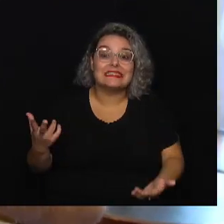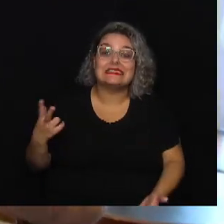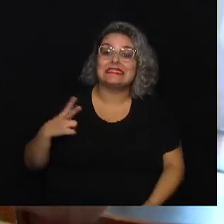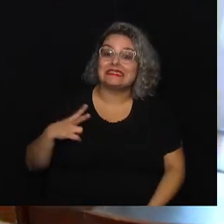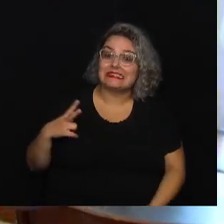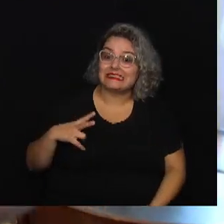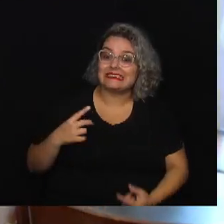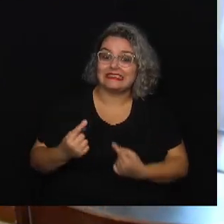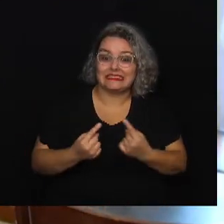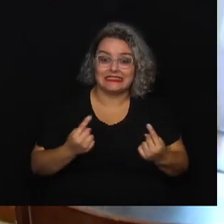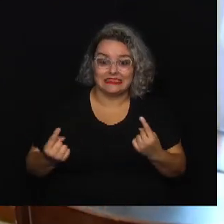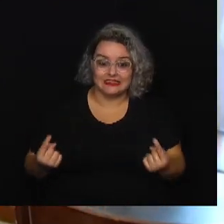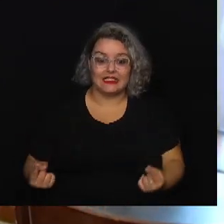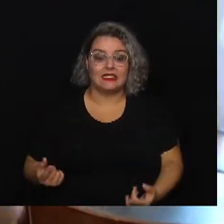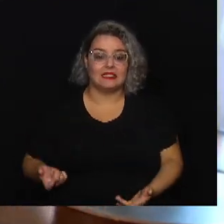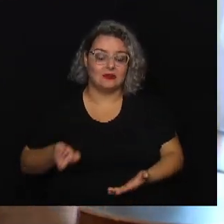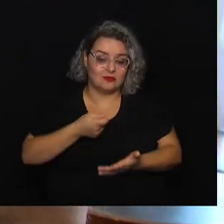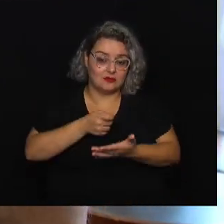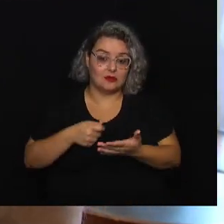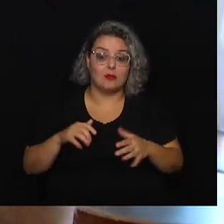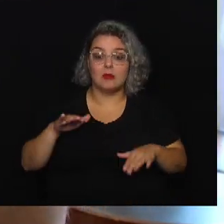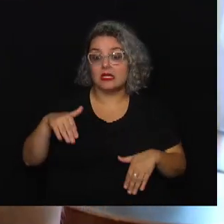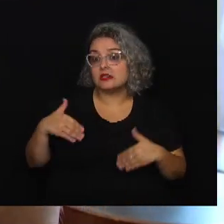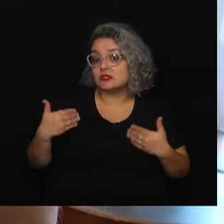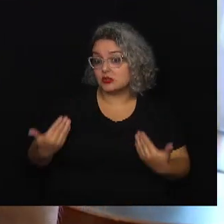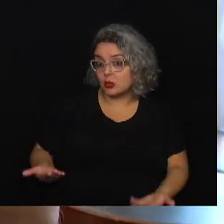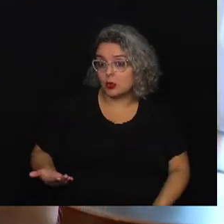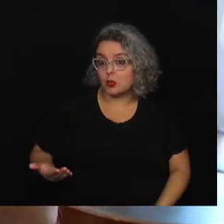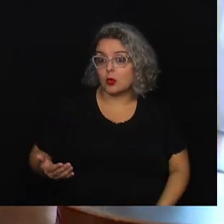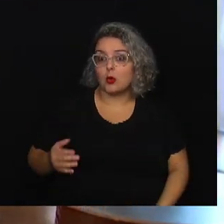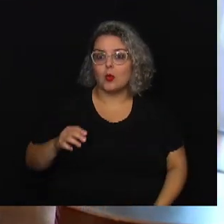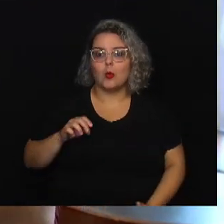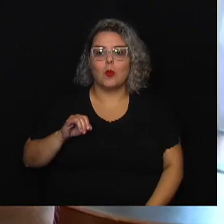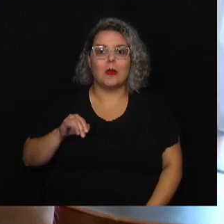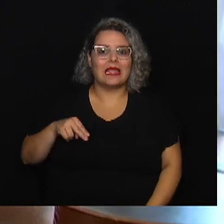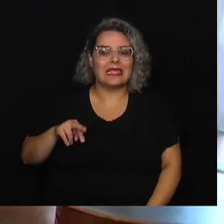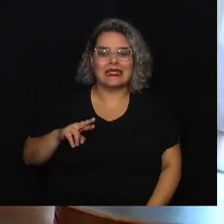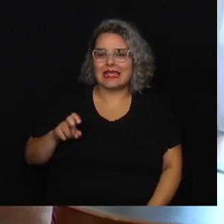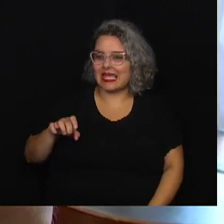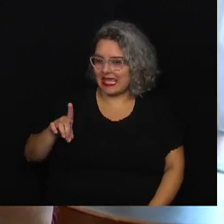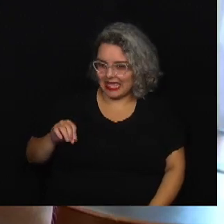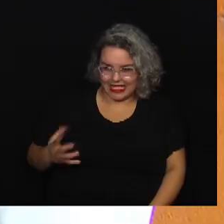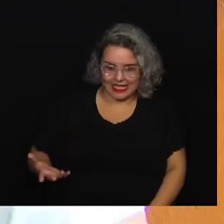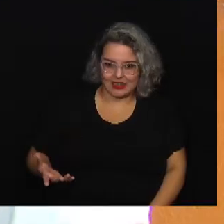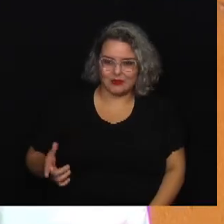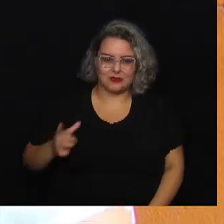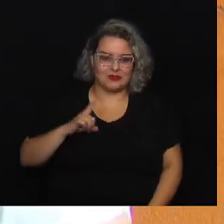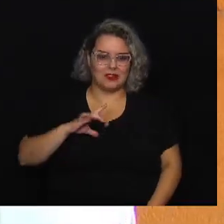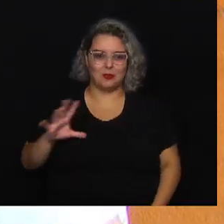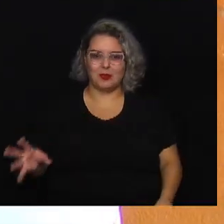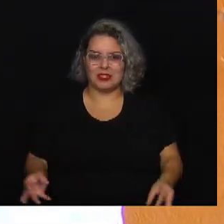cada compositor, né? Mas quando vem com enredo, quando tem toda uma sinopse,